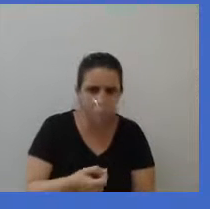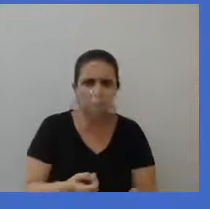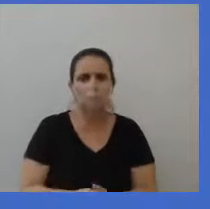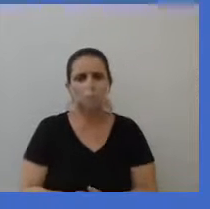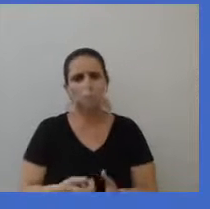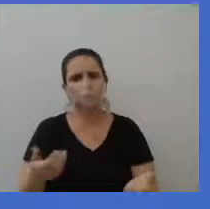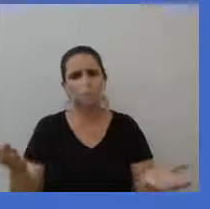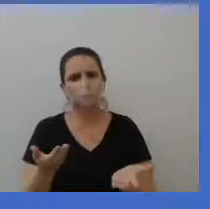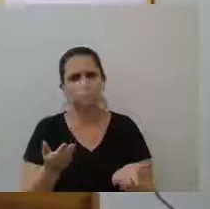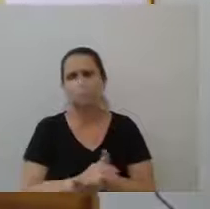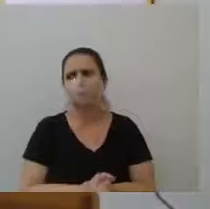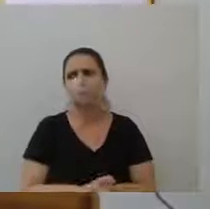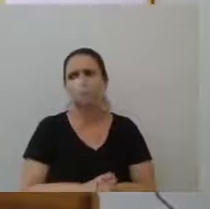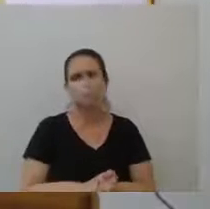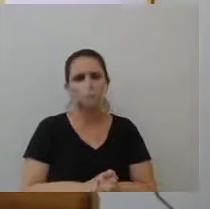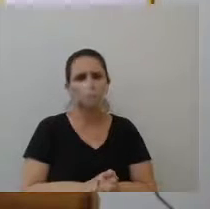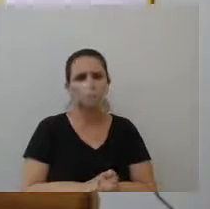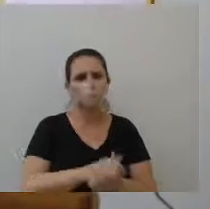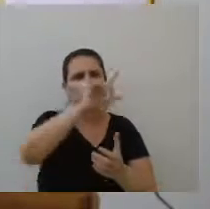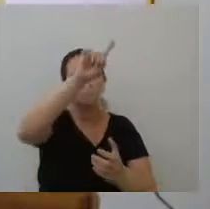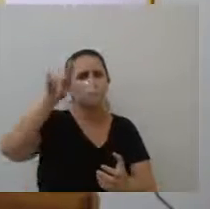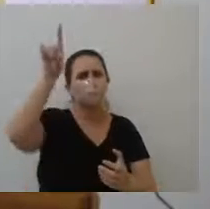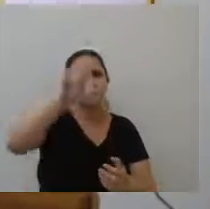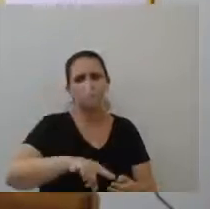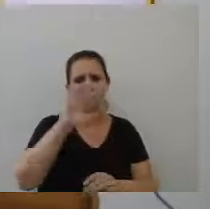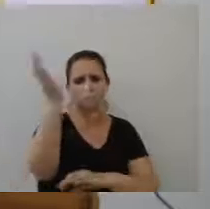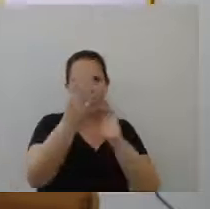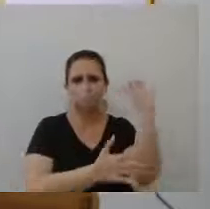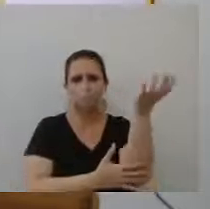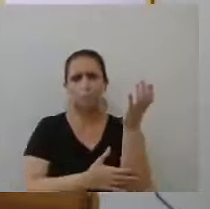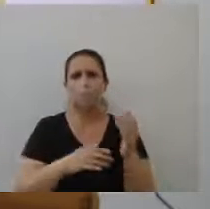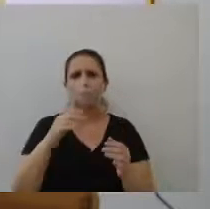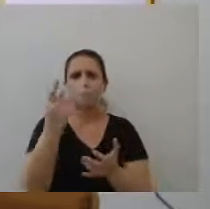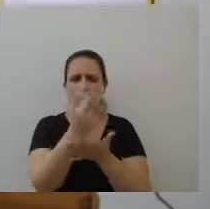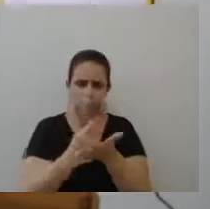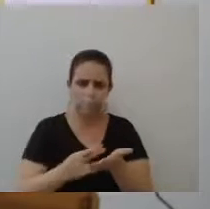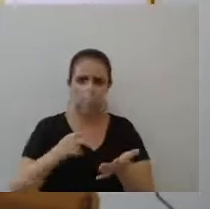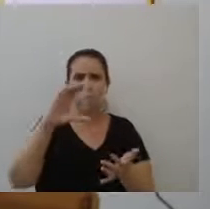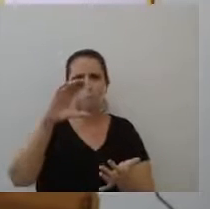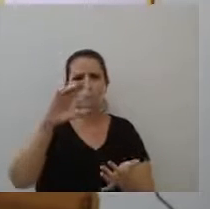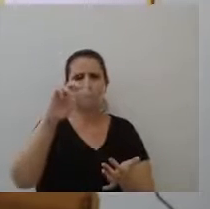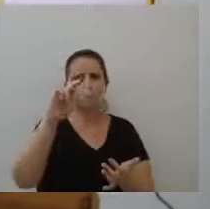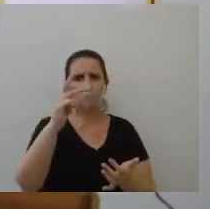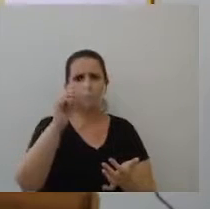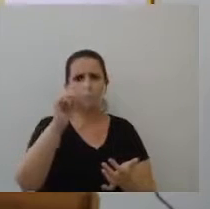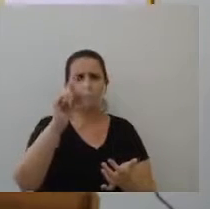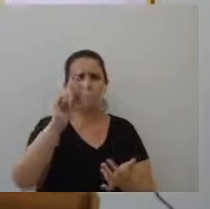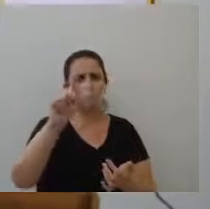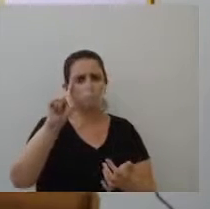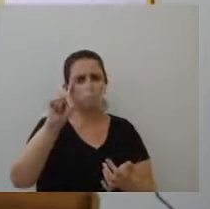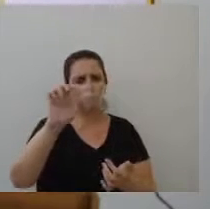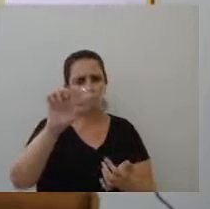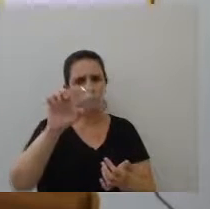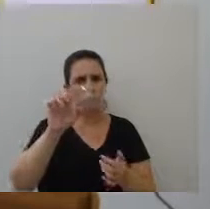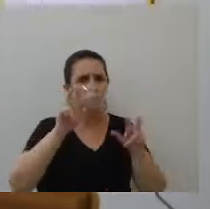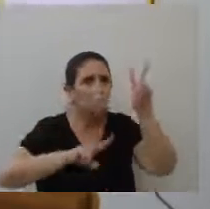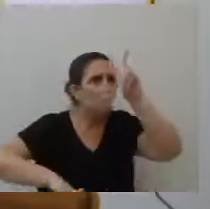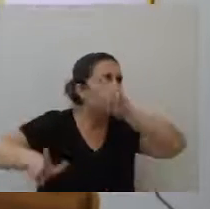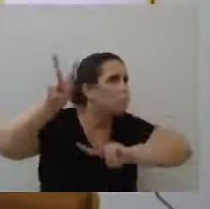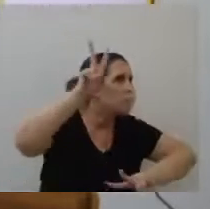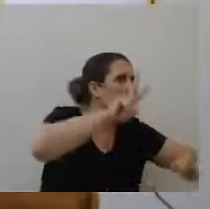suas ilusões sejam destruídas. Um dos motivos de dar muita credibilidade a uma informação é porque